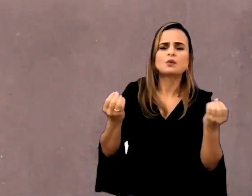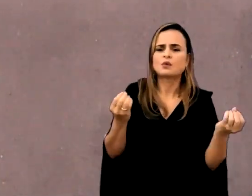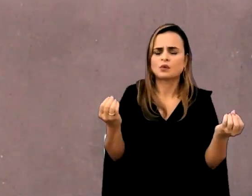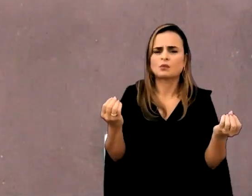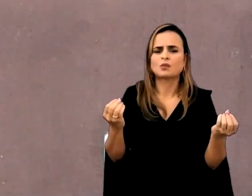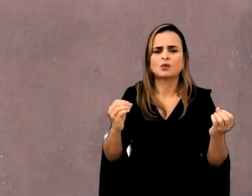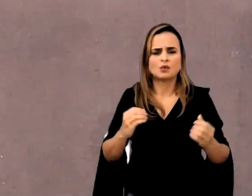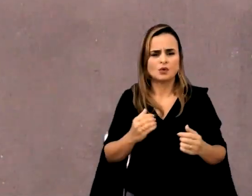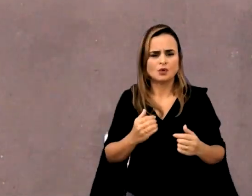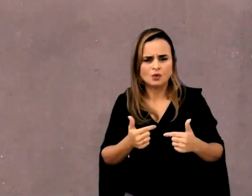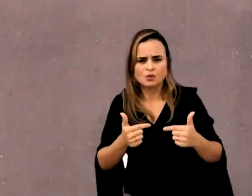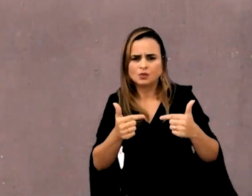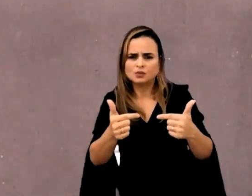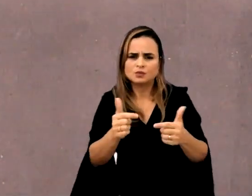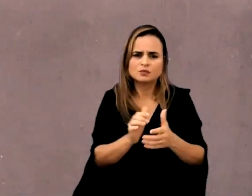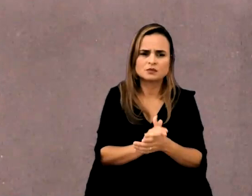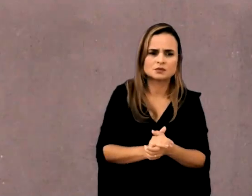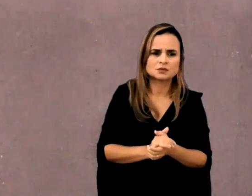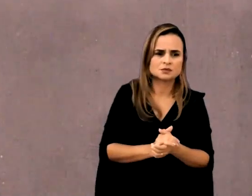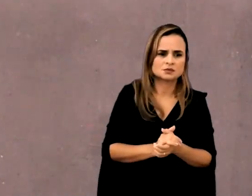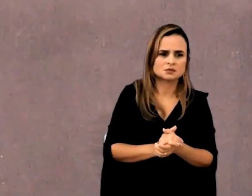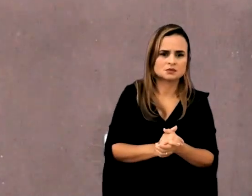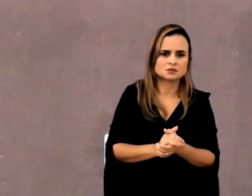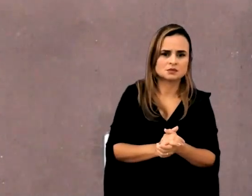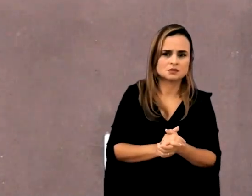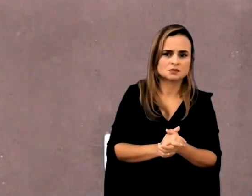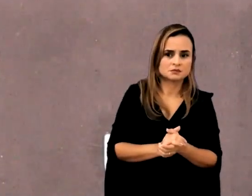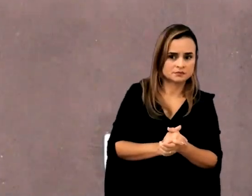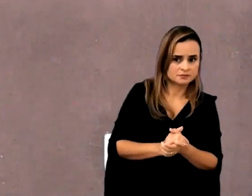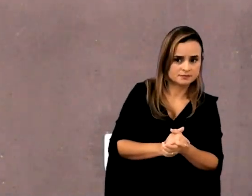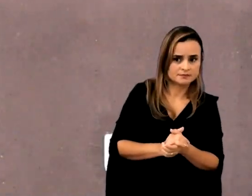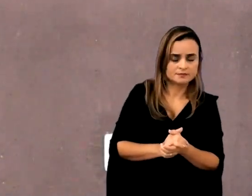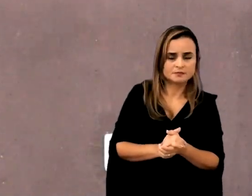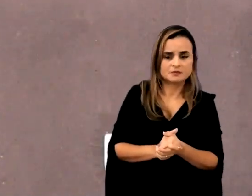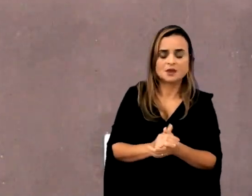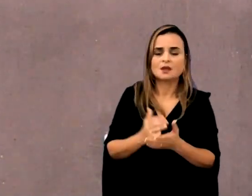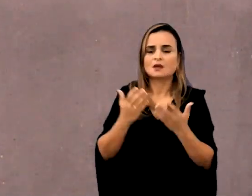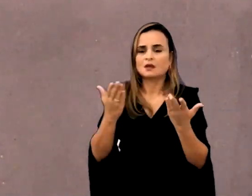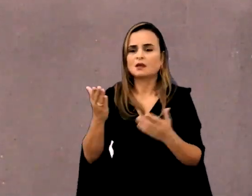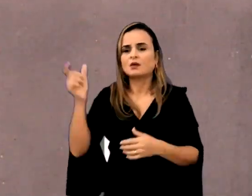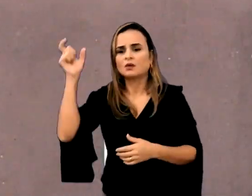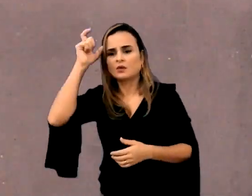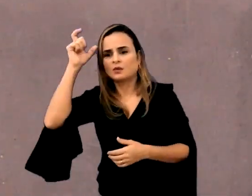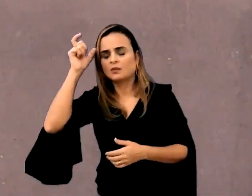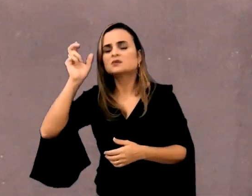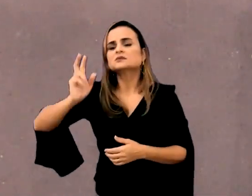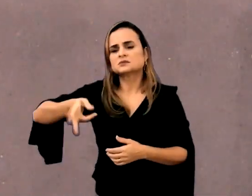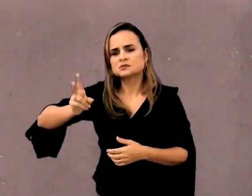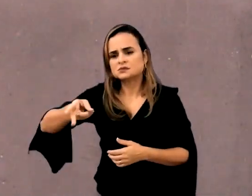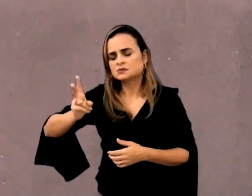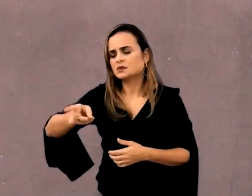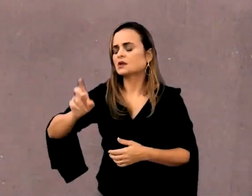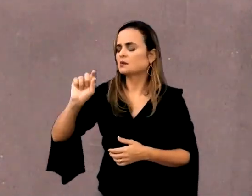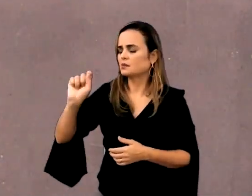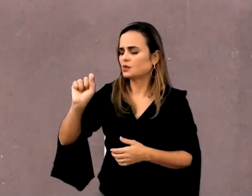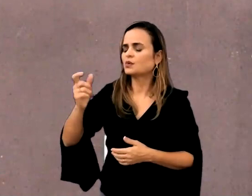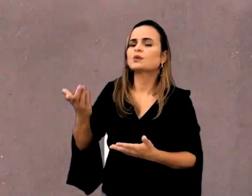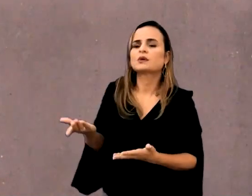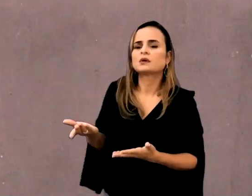esteja avançando a cada momento, porque o inimigo não para, o inimigo